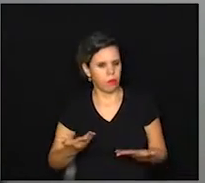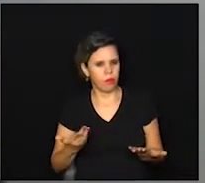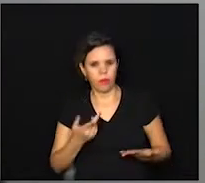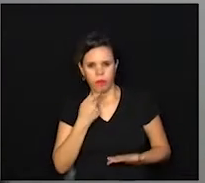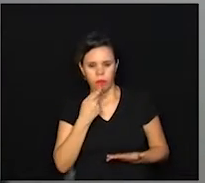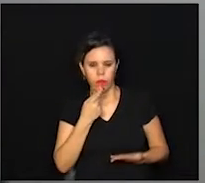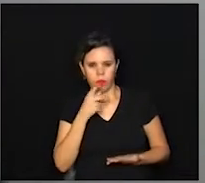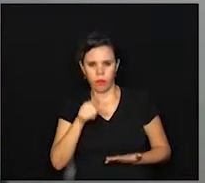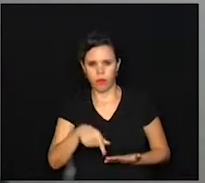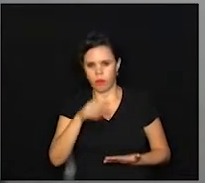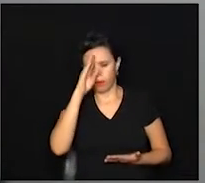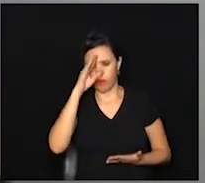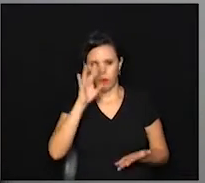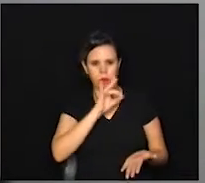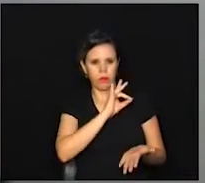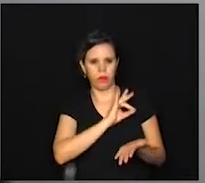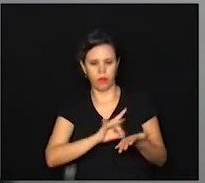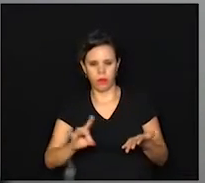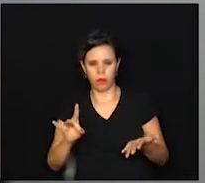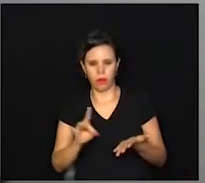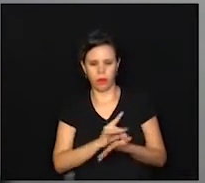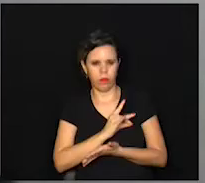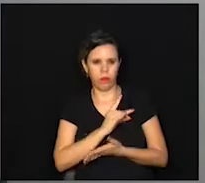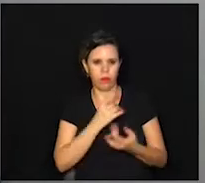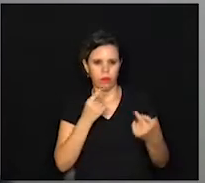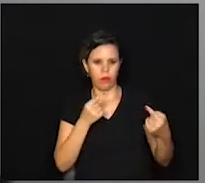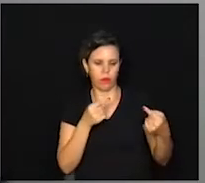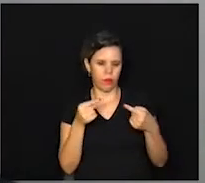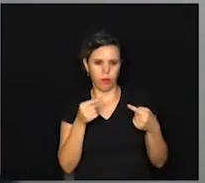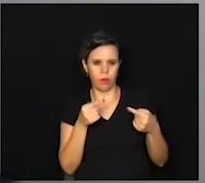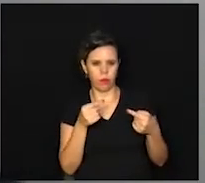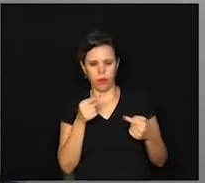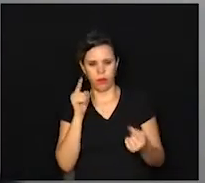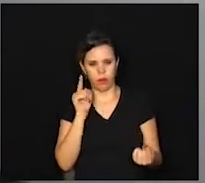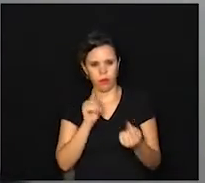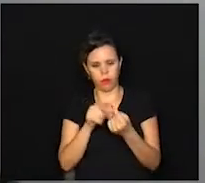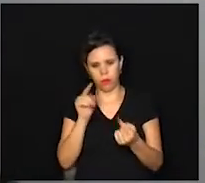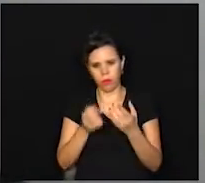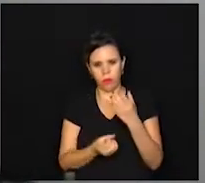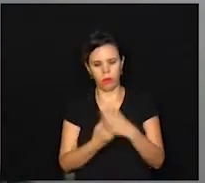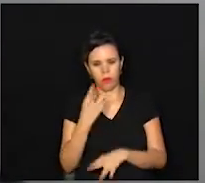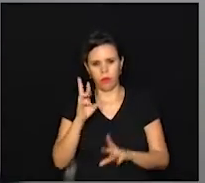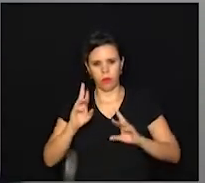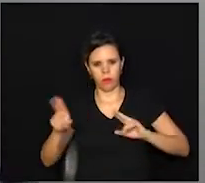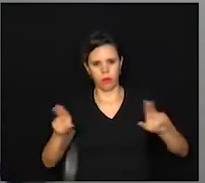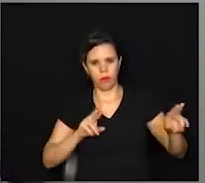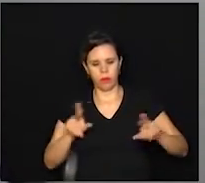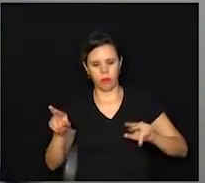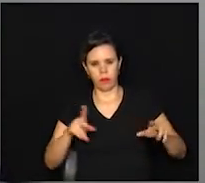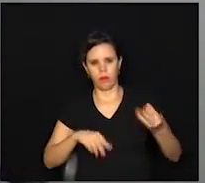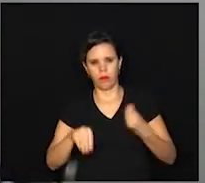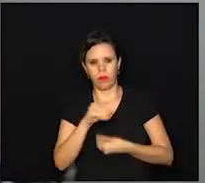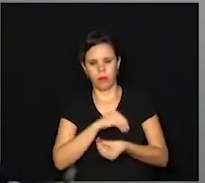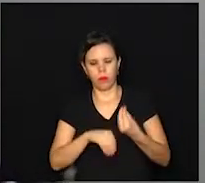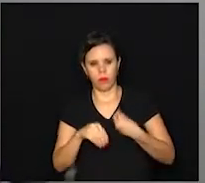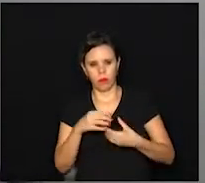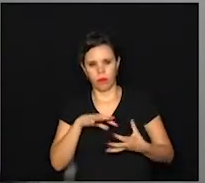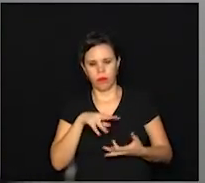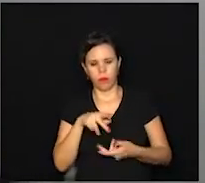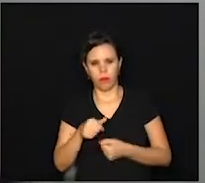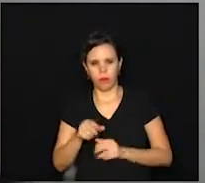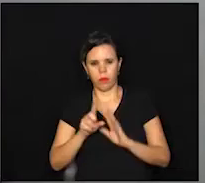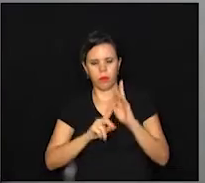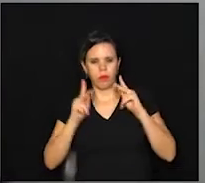como o principal inimigo, né, desse ideal, do ideal da realização da diferença, da multiplicidade, da universalidade dos